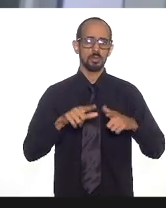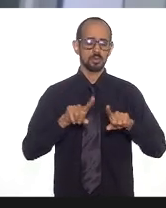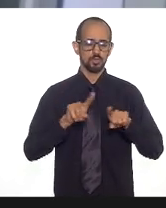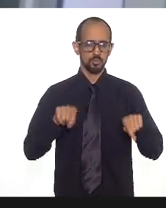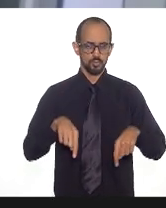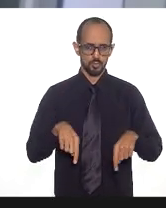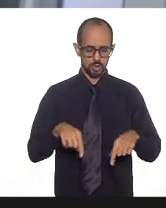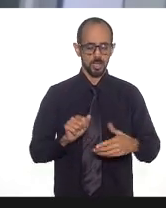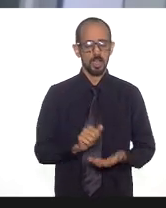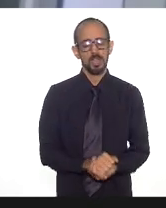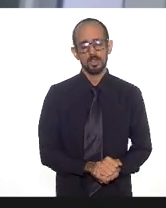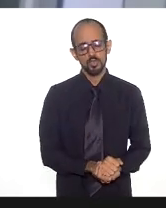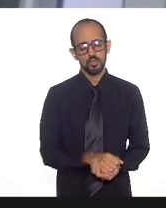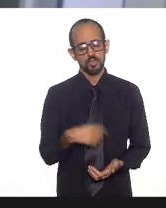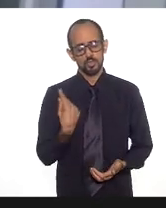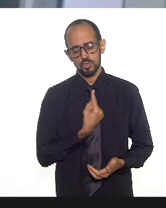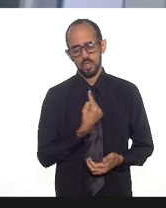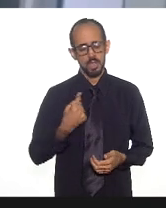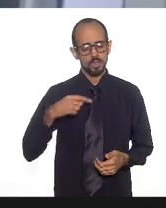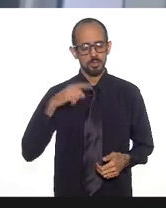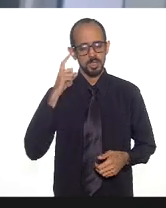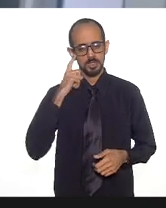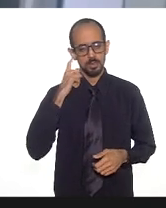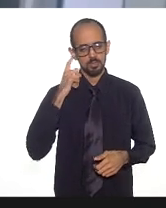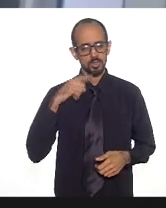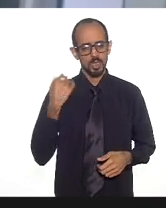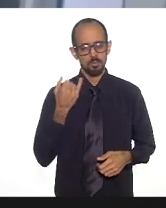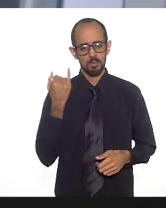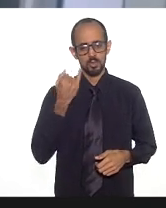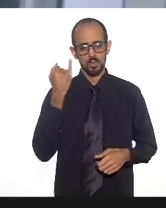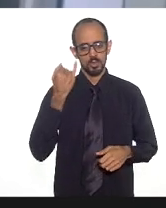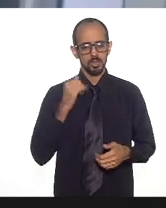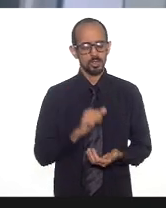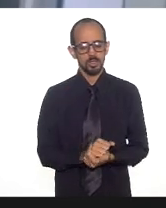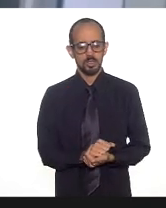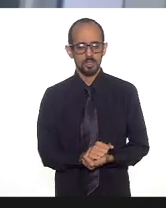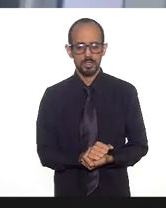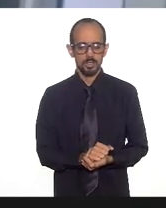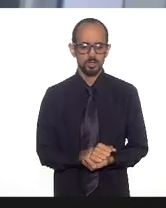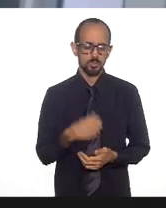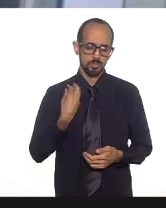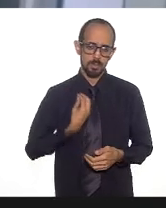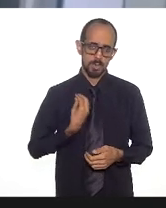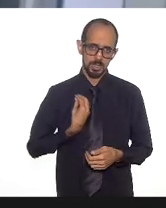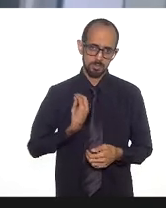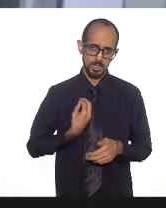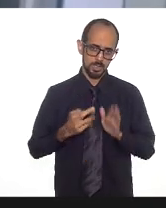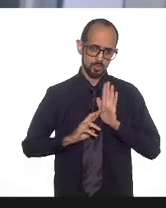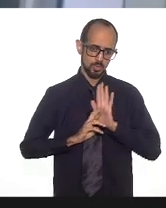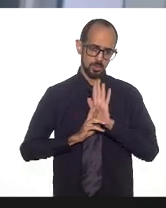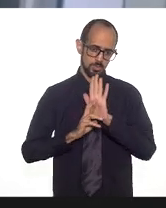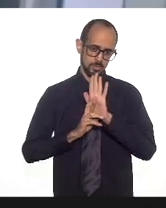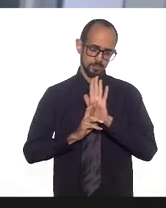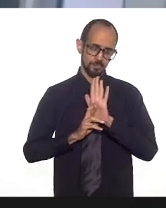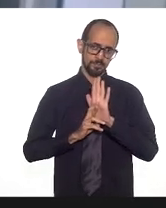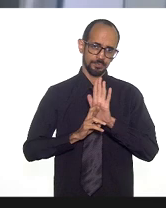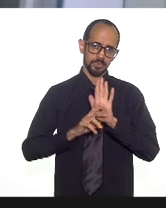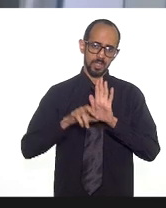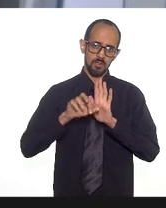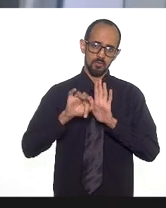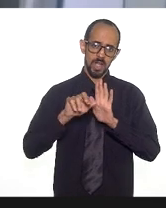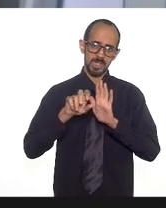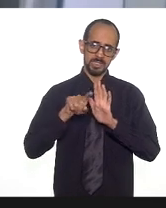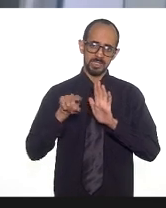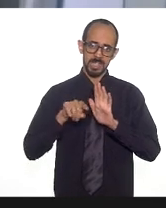achamos importante ter, além da SECT, é óbvio, e da Fundação CCERJ, uma participação de representação da Fazenda e da Casa